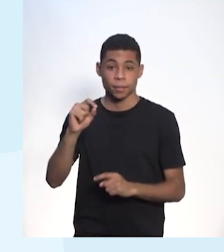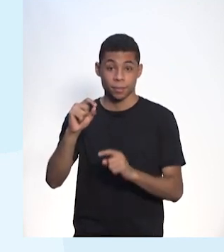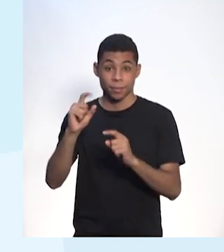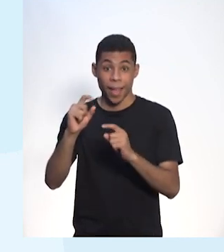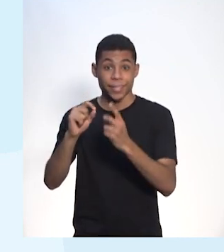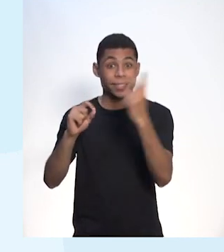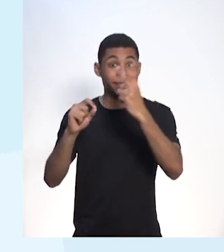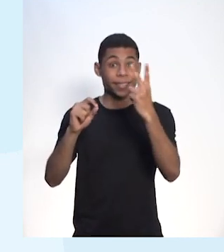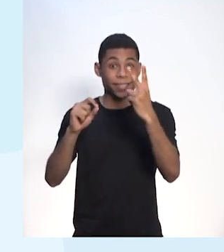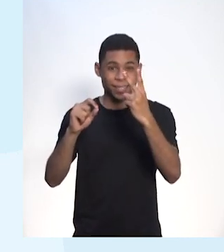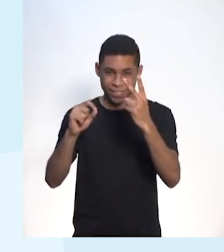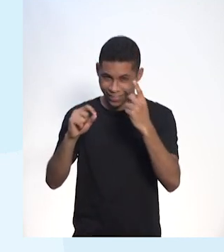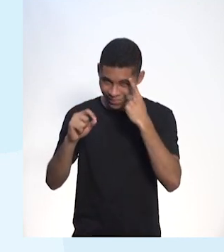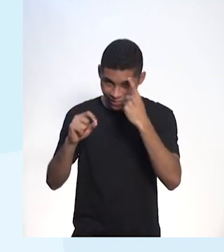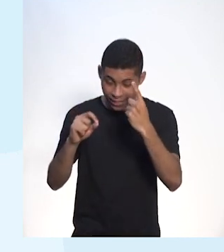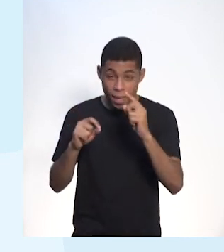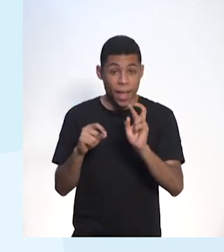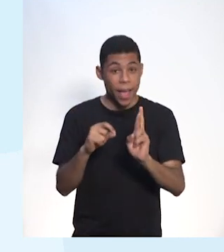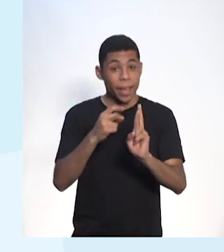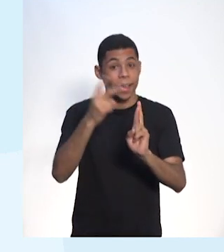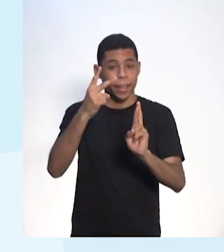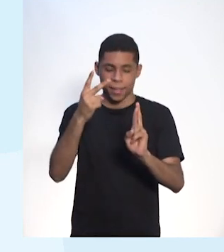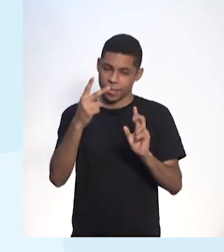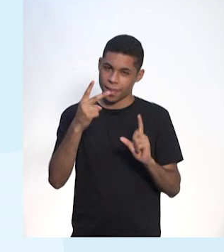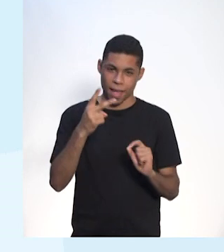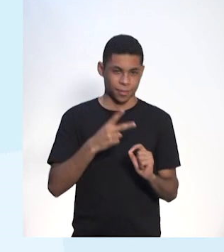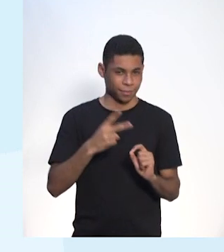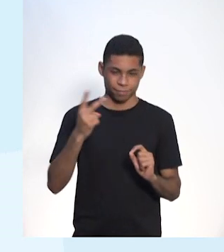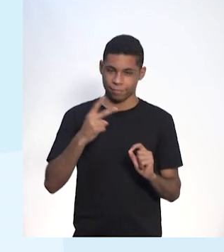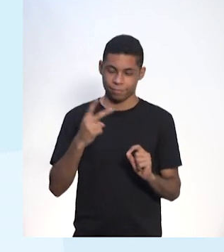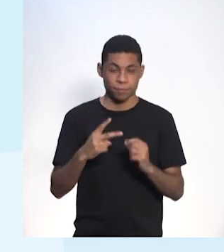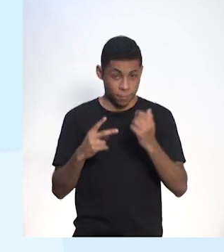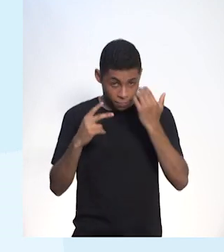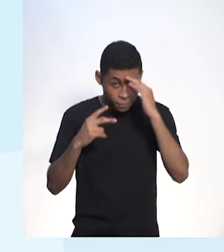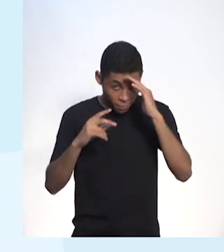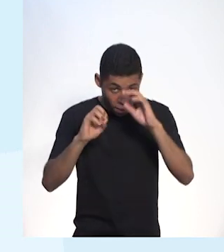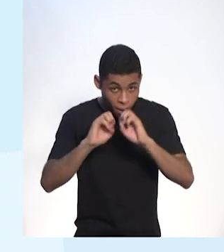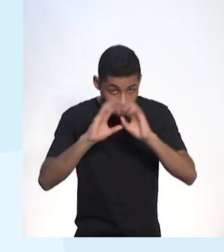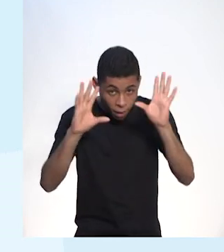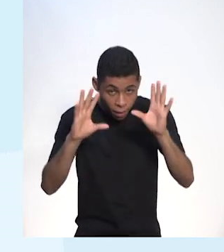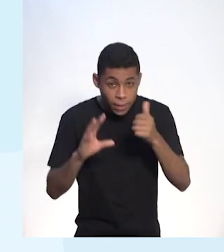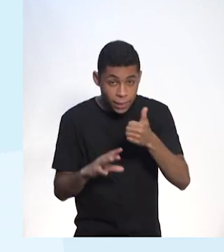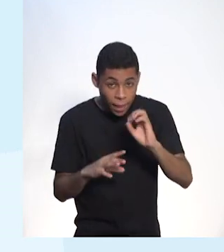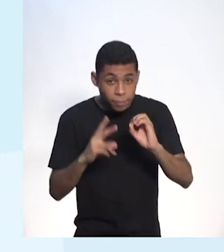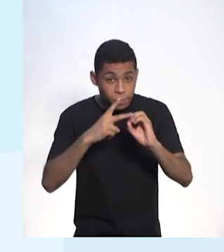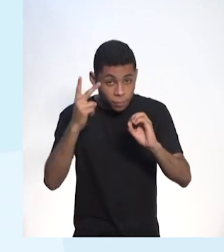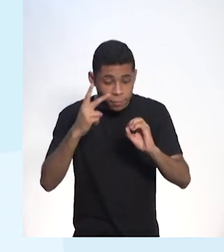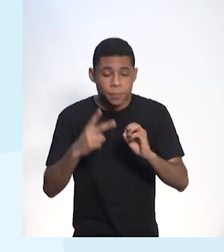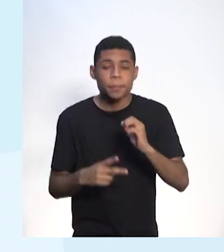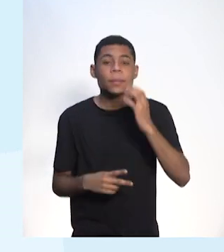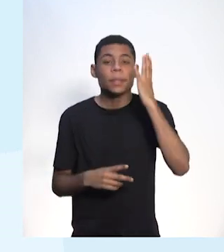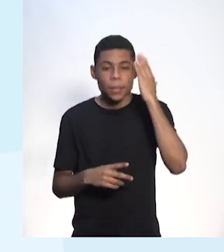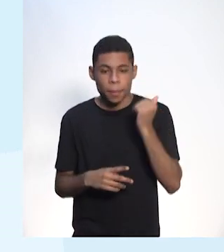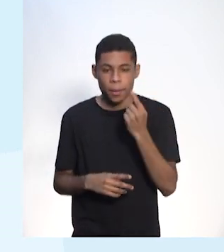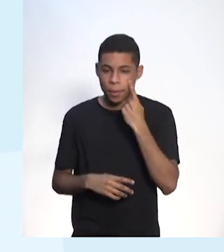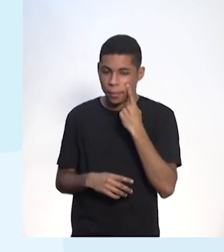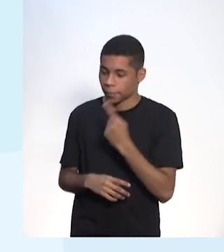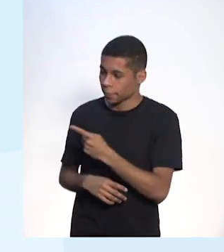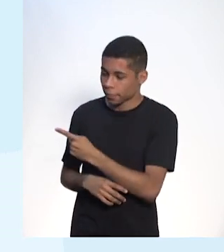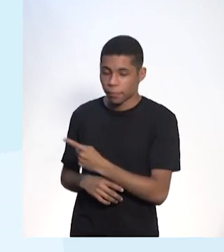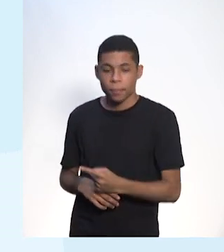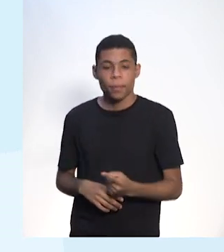quadrado, né? Espero que tenha sido claro aí para vocês, tá bom? Então, aí, ó, resolvendo primeira potenciação,